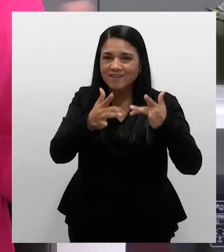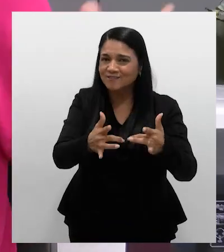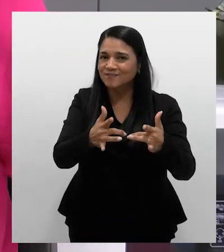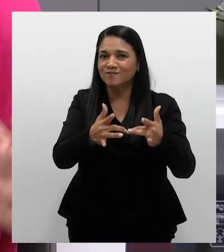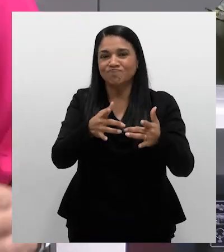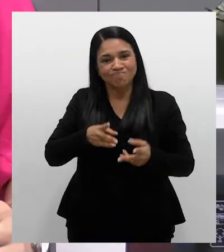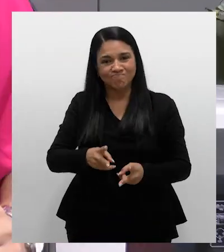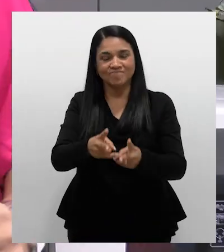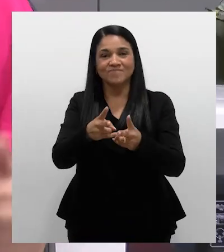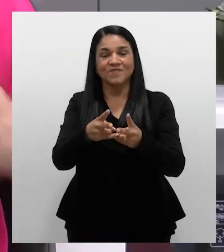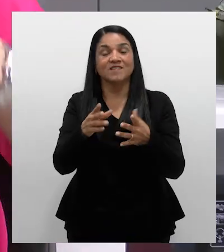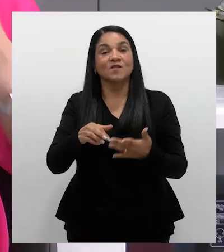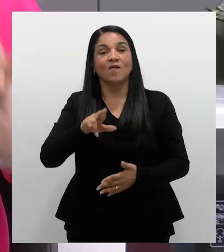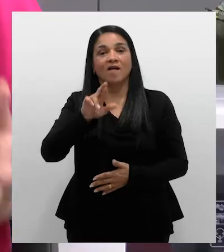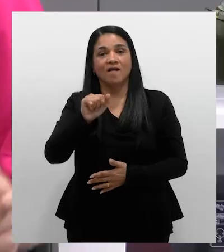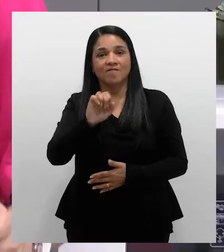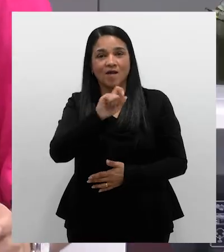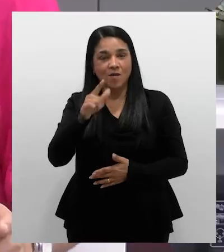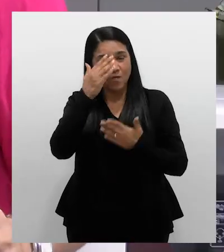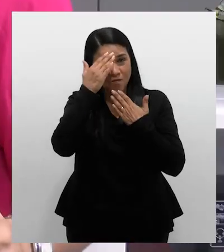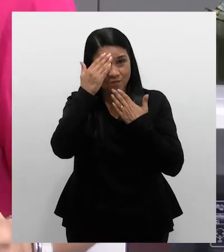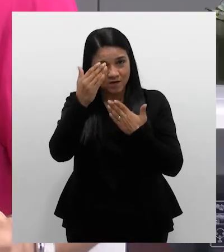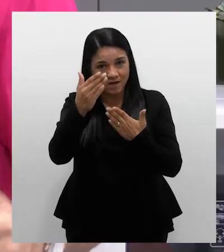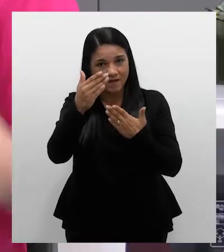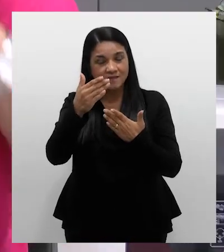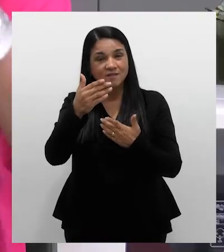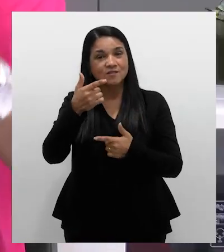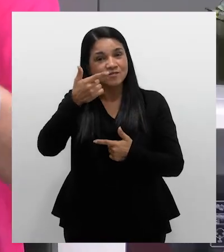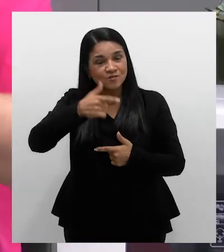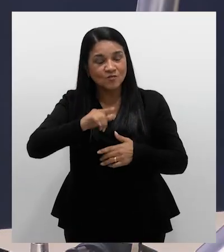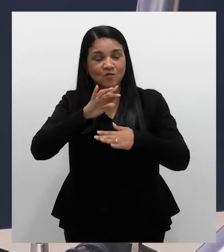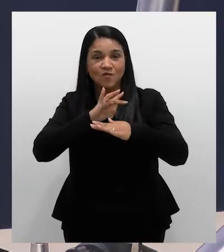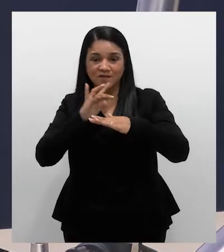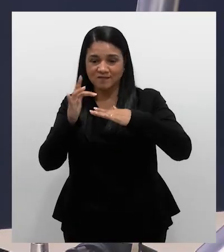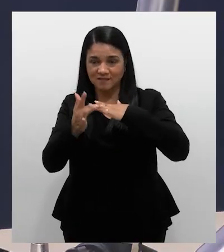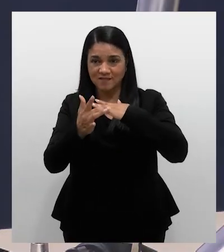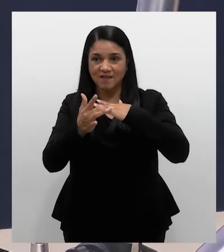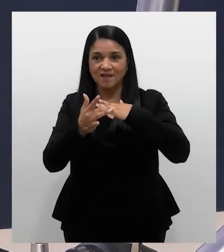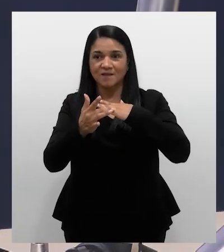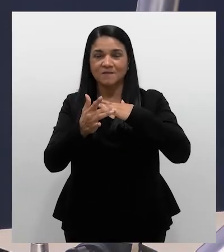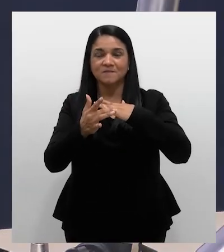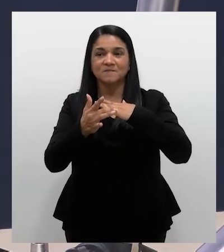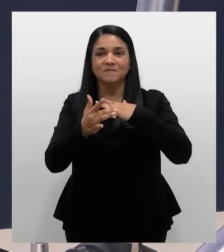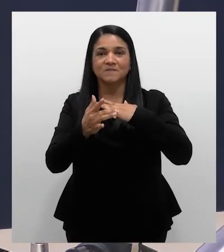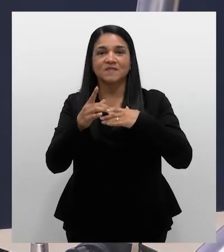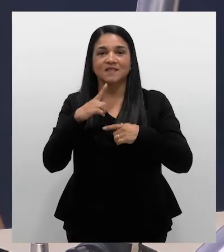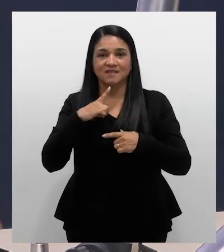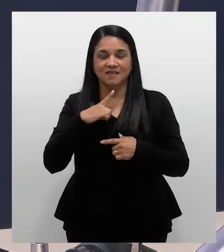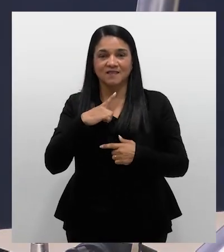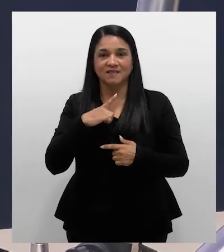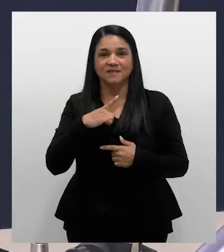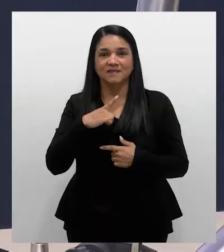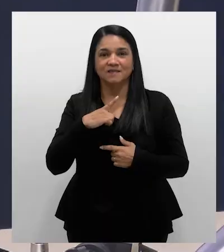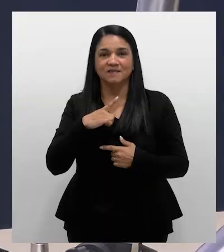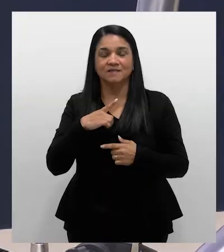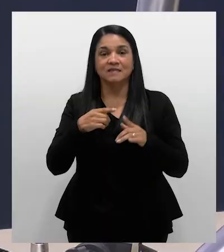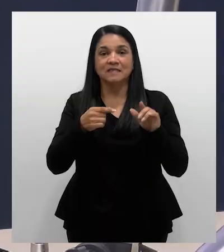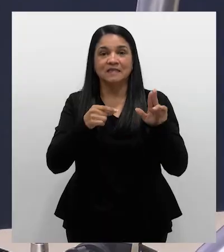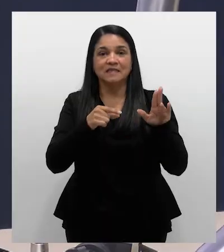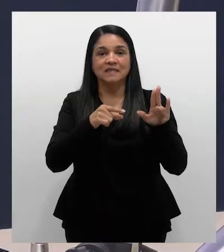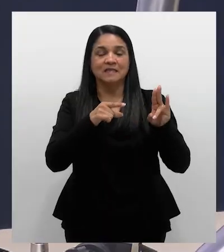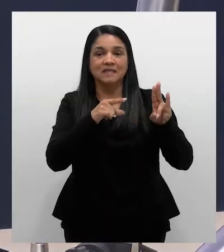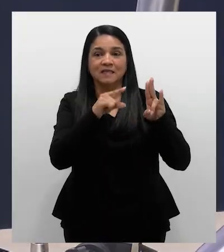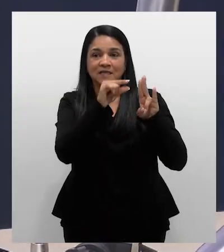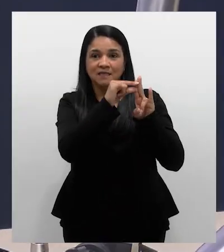Deus, gratidão, né? Exato. E continuar em frente. Rafael, muito obrigado. Queria que você repetisse as suas redes sociais mais uma sim. vez.